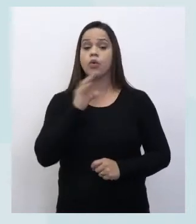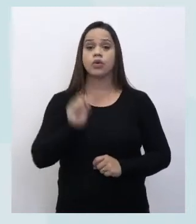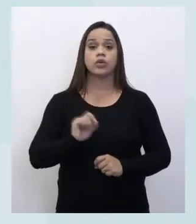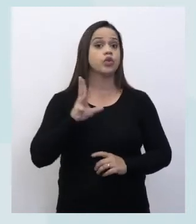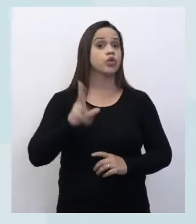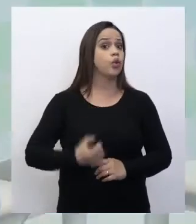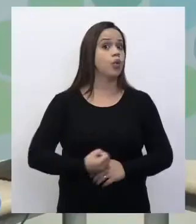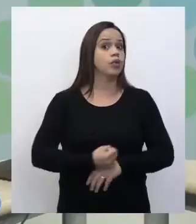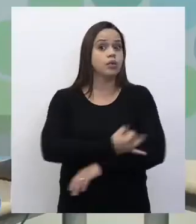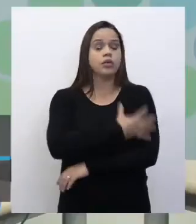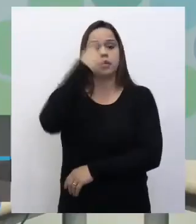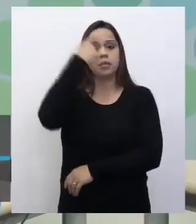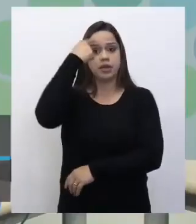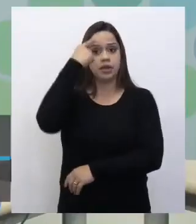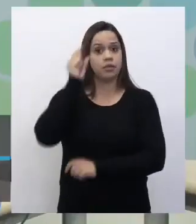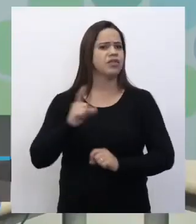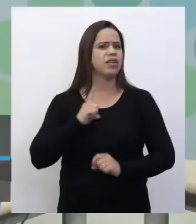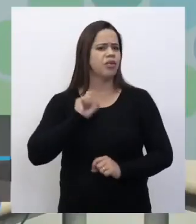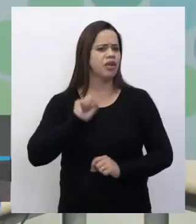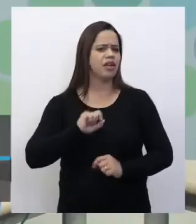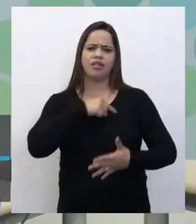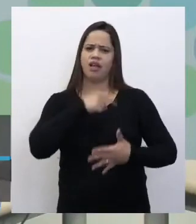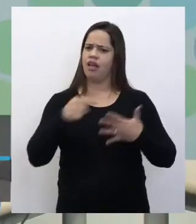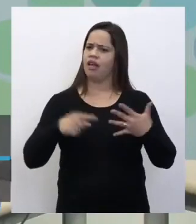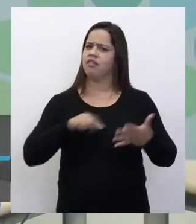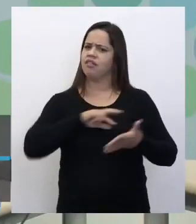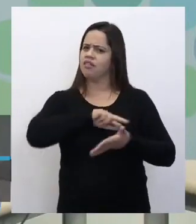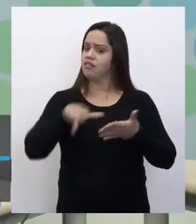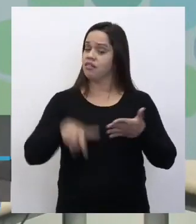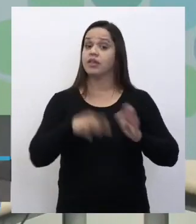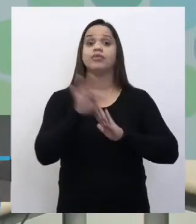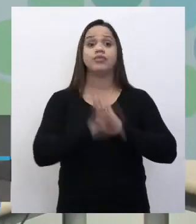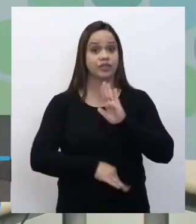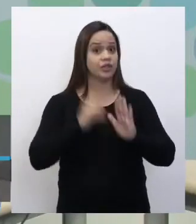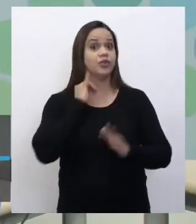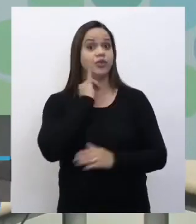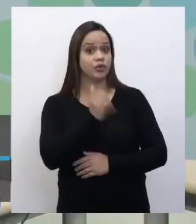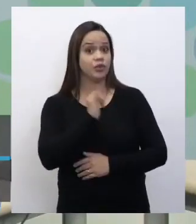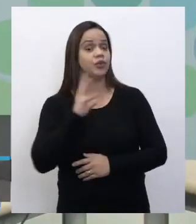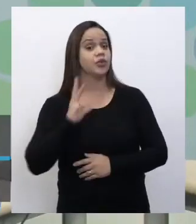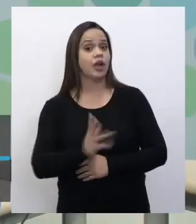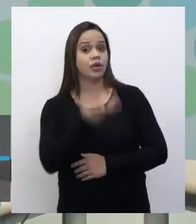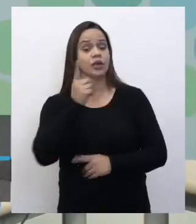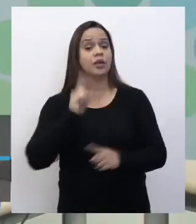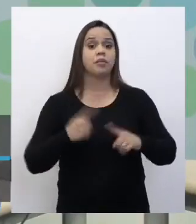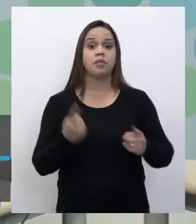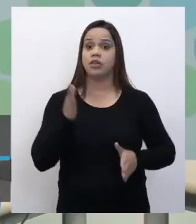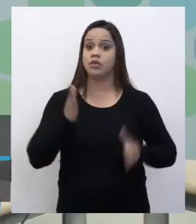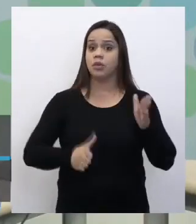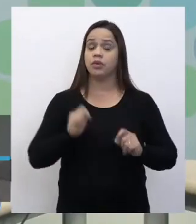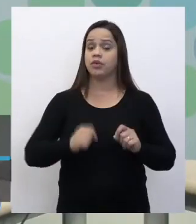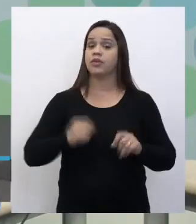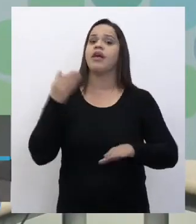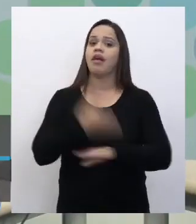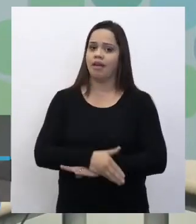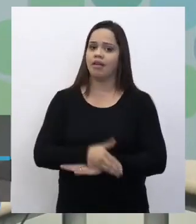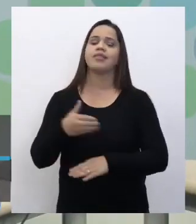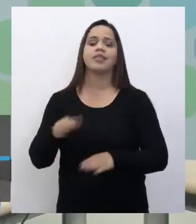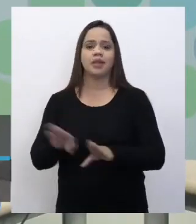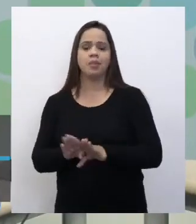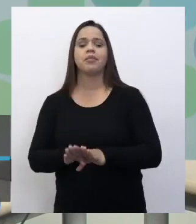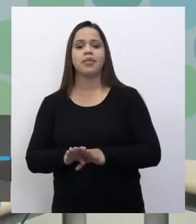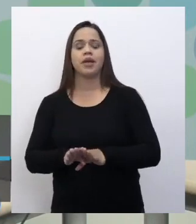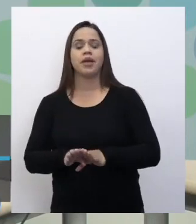emoções e pensamentos. Então, temos muitos textos assim, que o narrador, ele conta o que está acontecendo, só que tem momentos que ele entra e participa também. Uhum. Como se